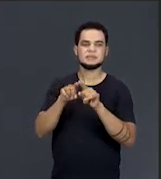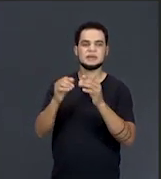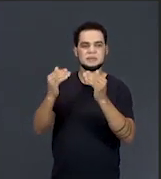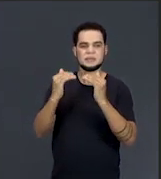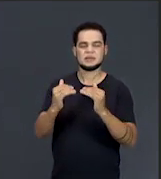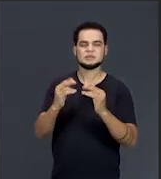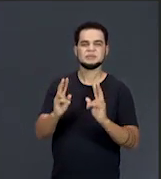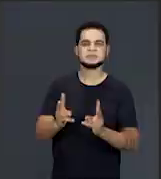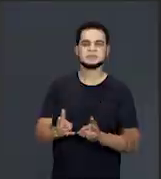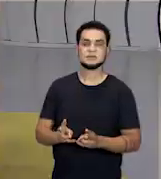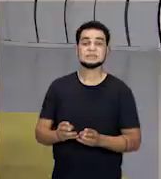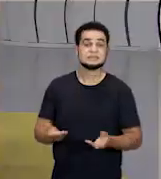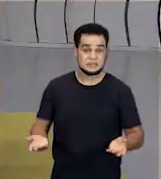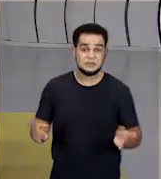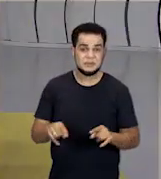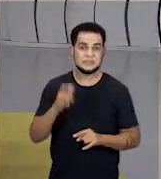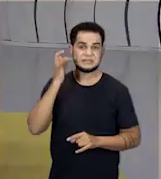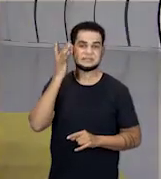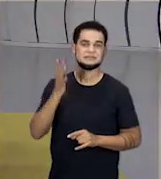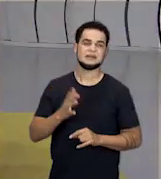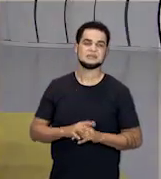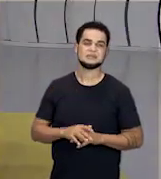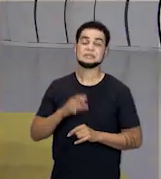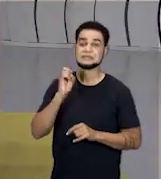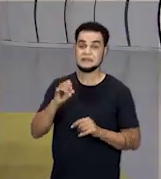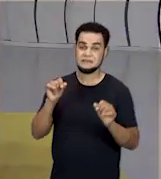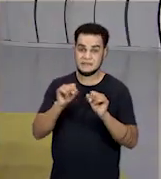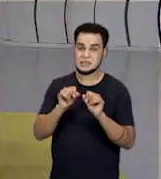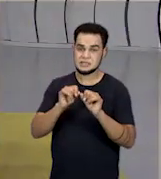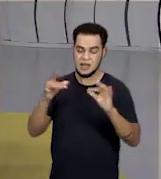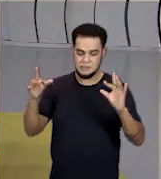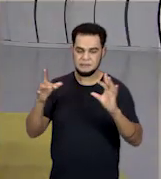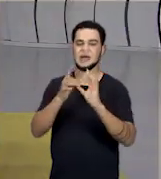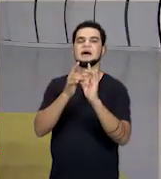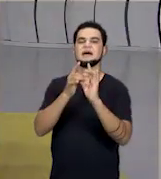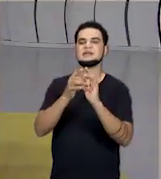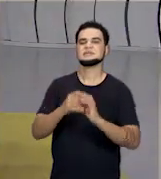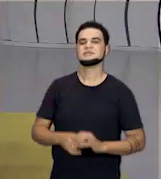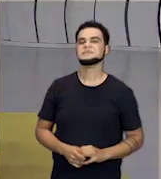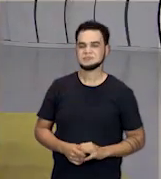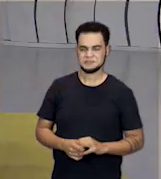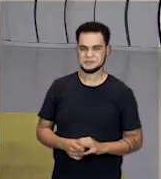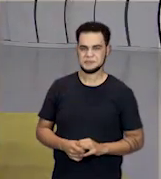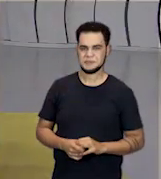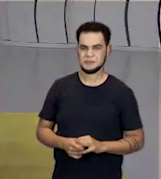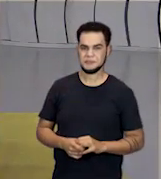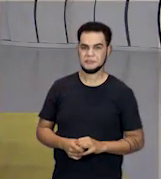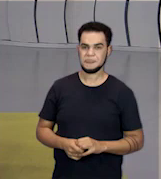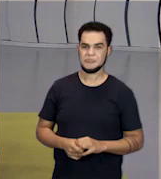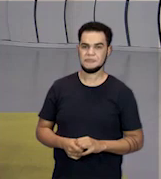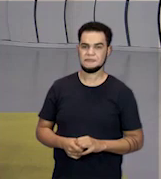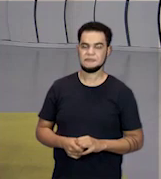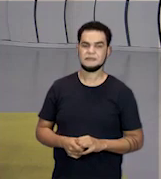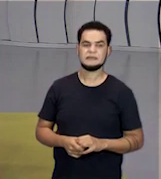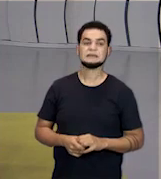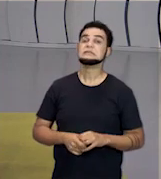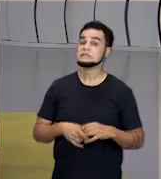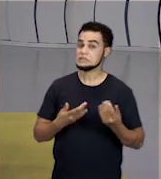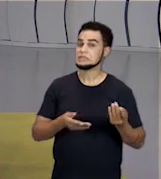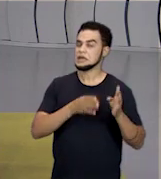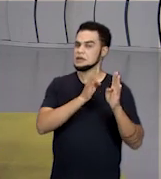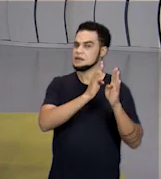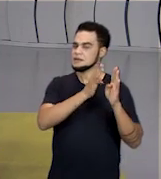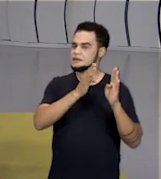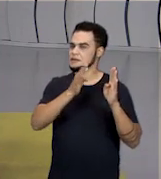Isso, então, é mais fácil. Feito isso, ocorre a ligação. A partir do momento que ela corta essa molécula